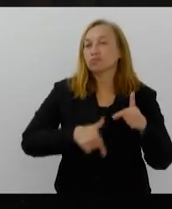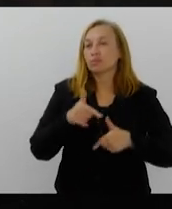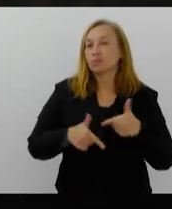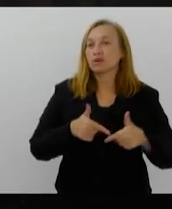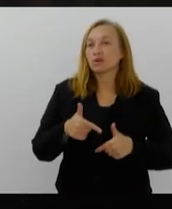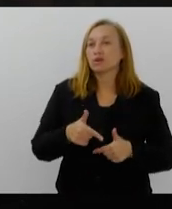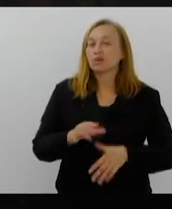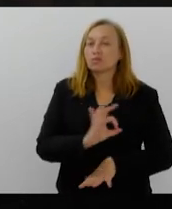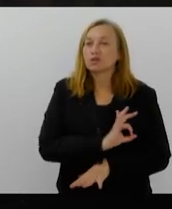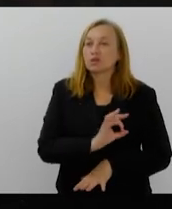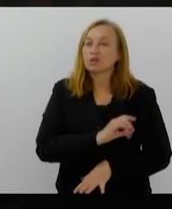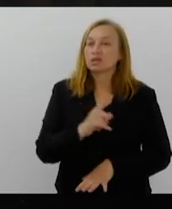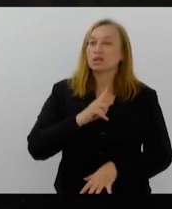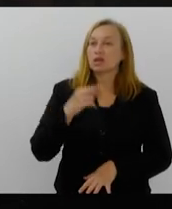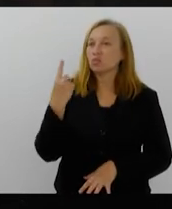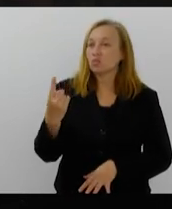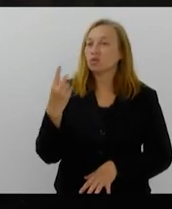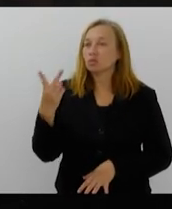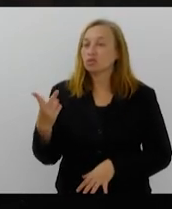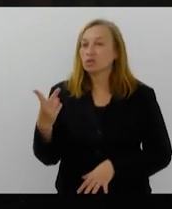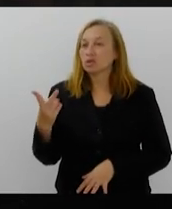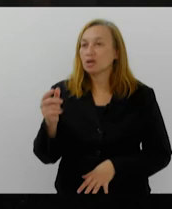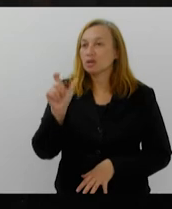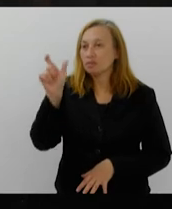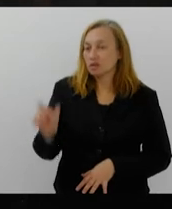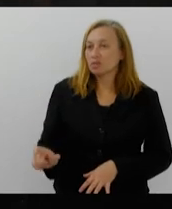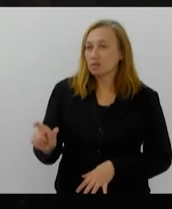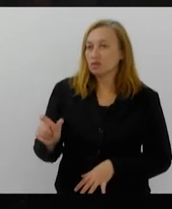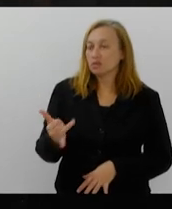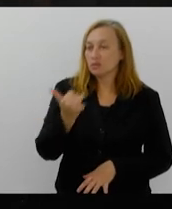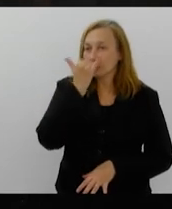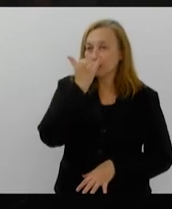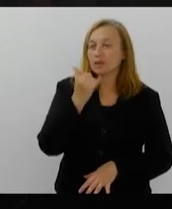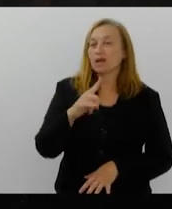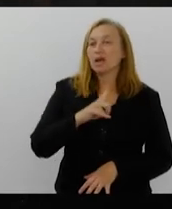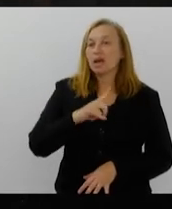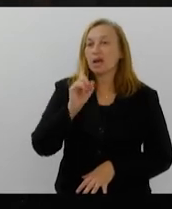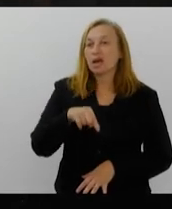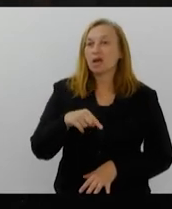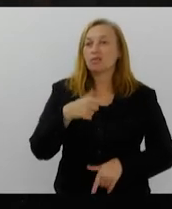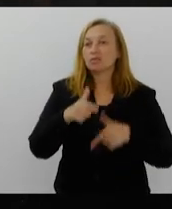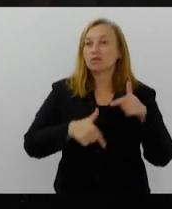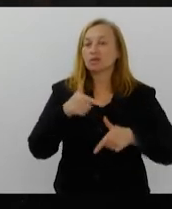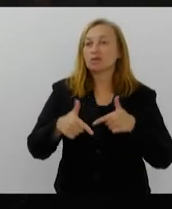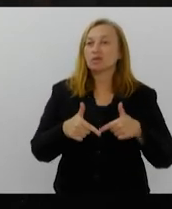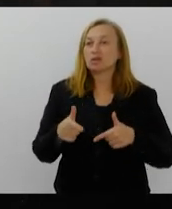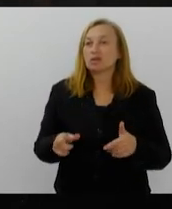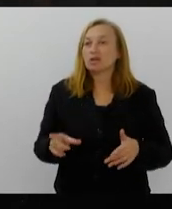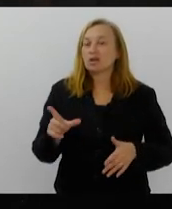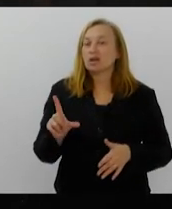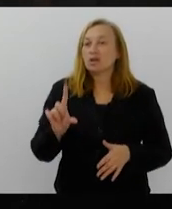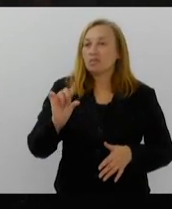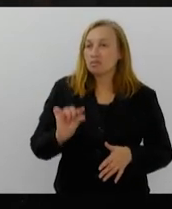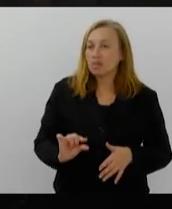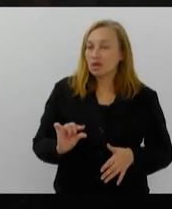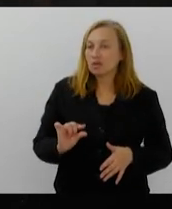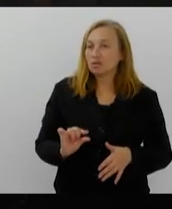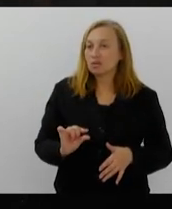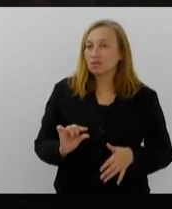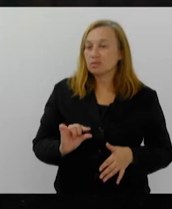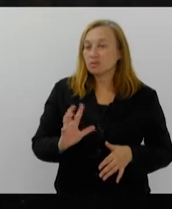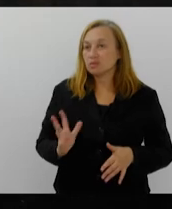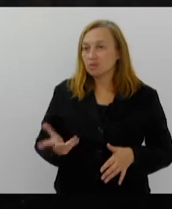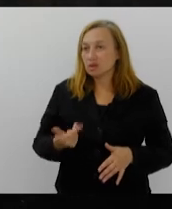tenha 1 ou 2 pessoas feridas, ela é uma operação que demonstra menos eficiência, porque ela coloca